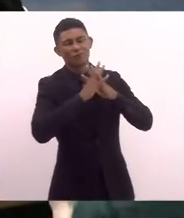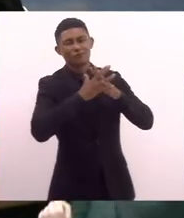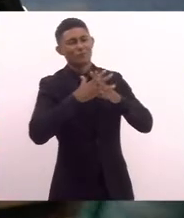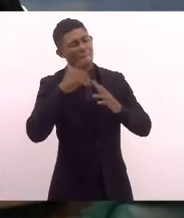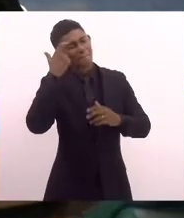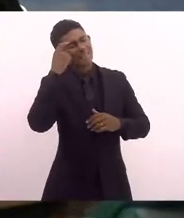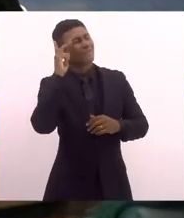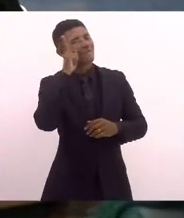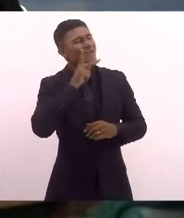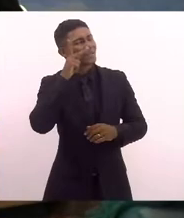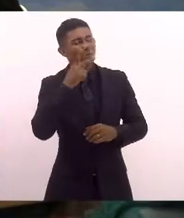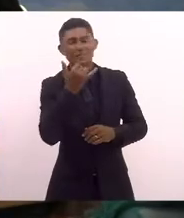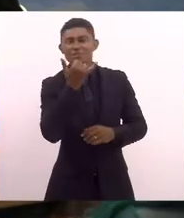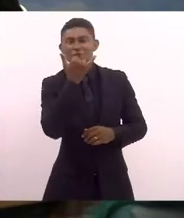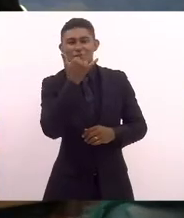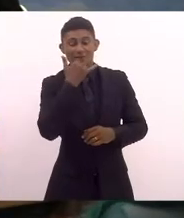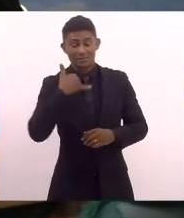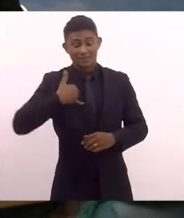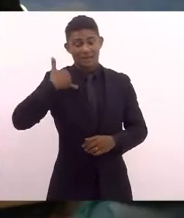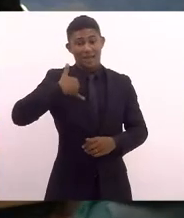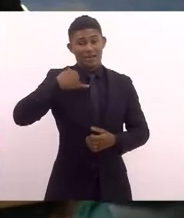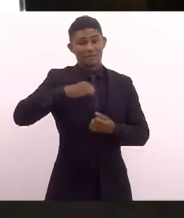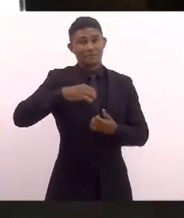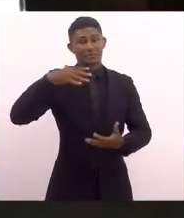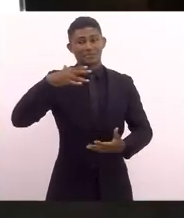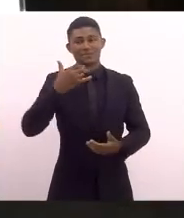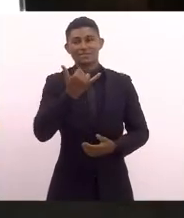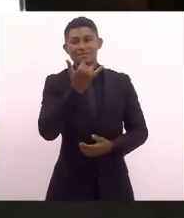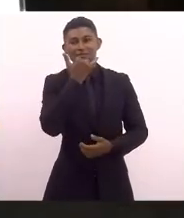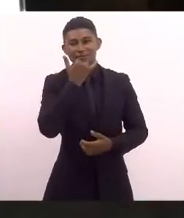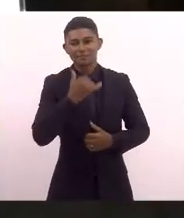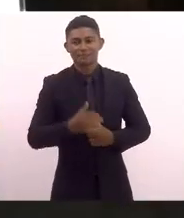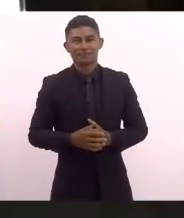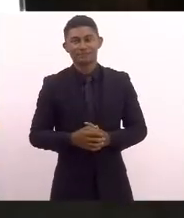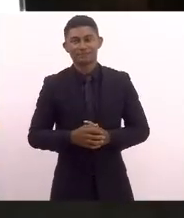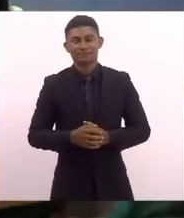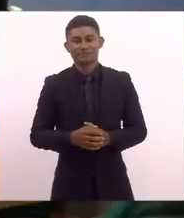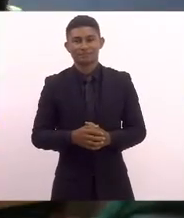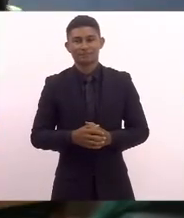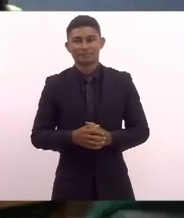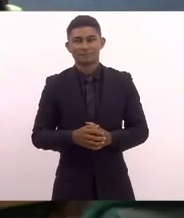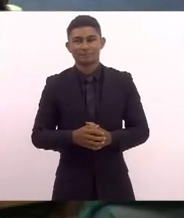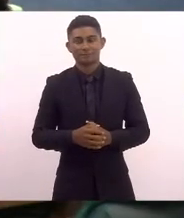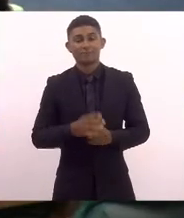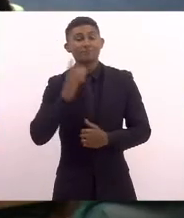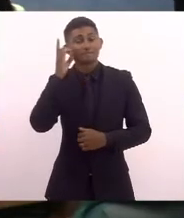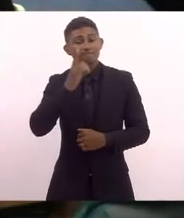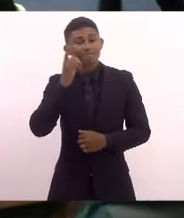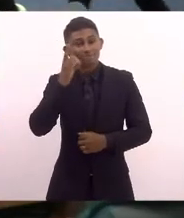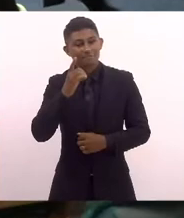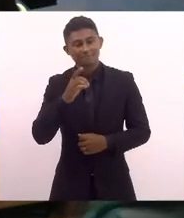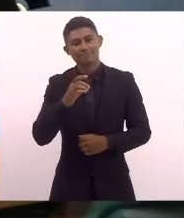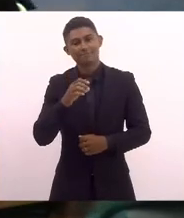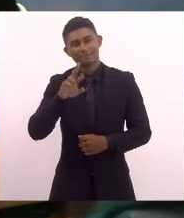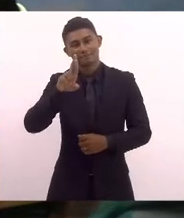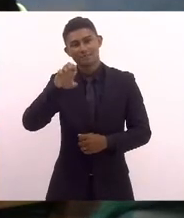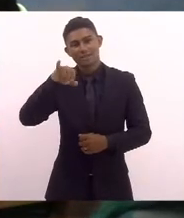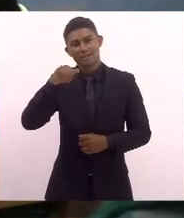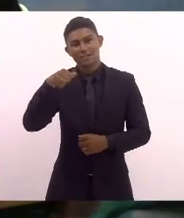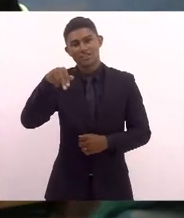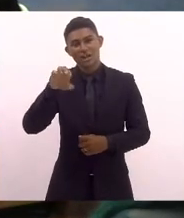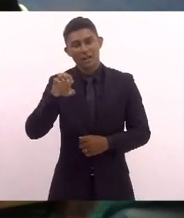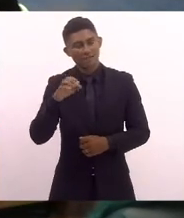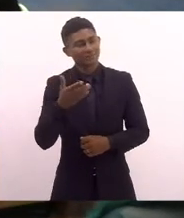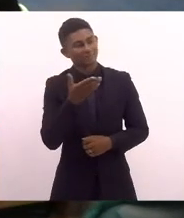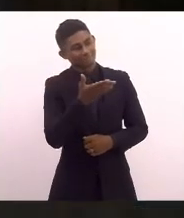né, caduca um pouco, a idade também não apoia. Então, deputada enfermeira Rejane, Vossa Excelência, em